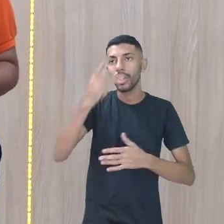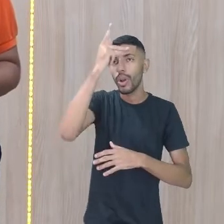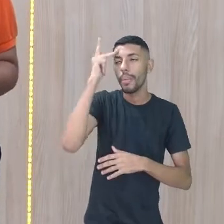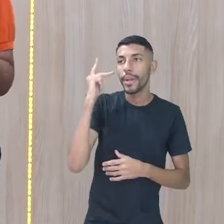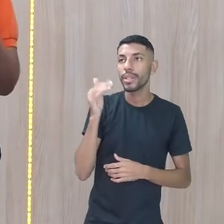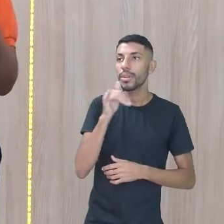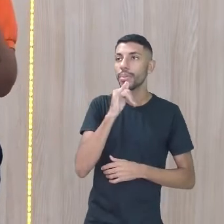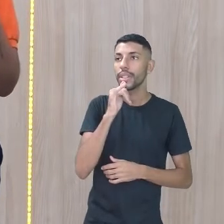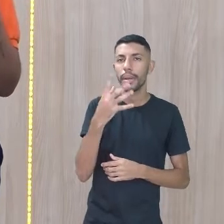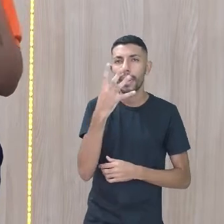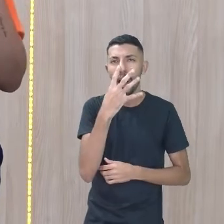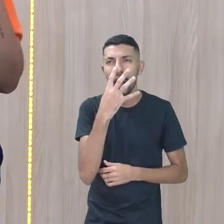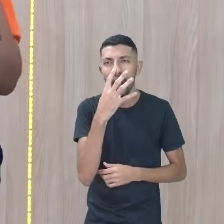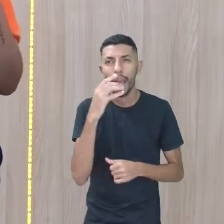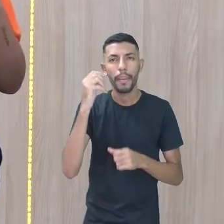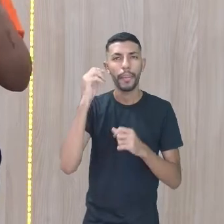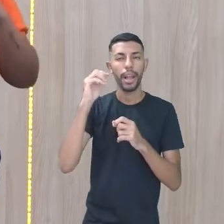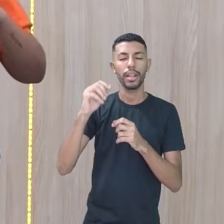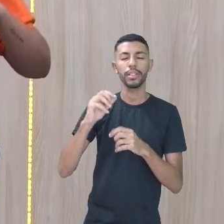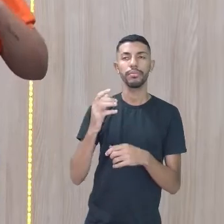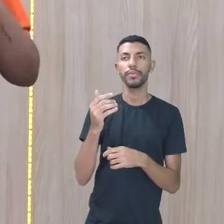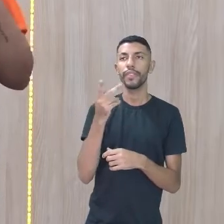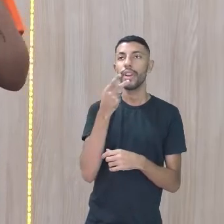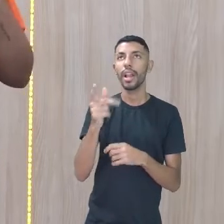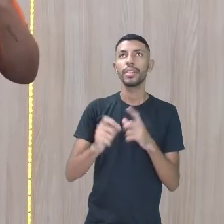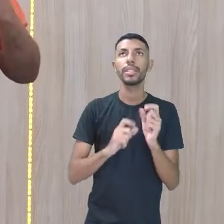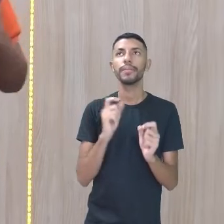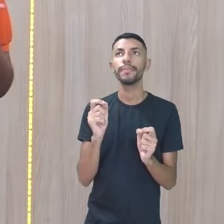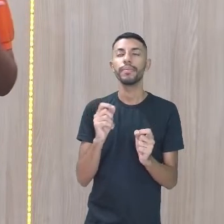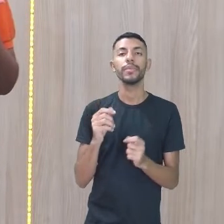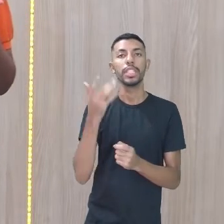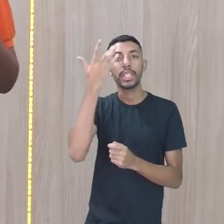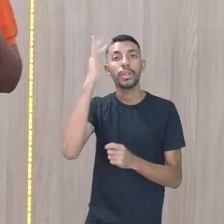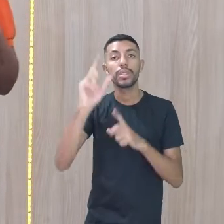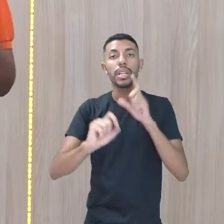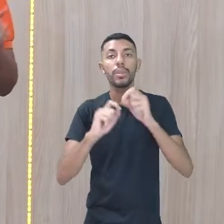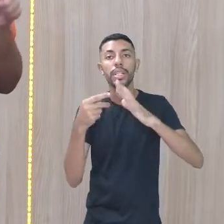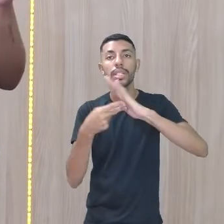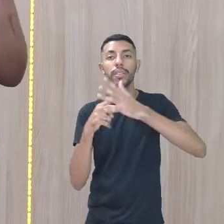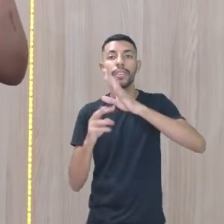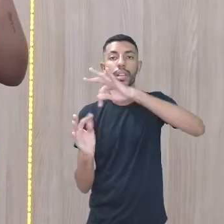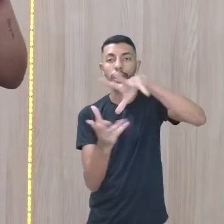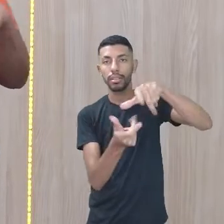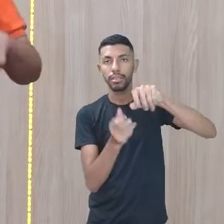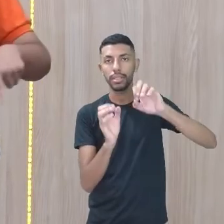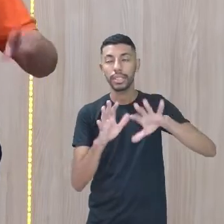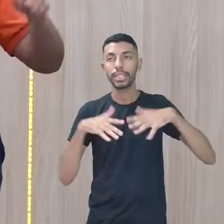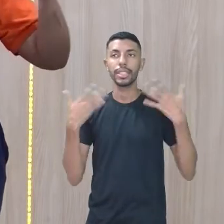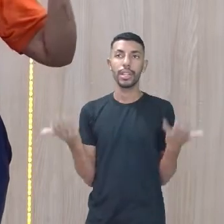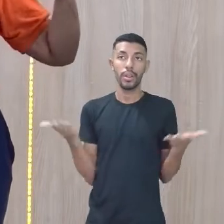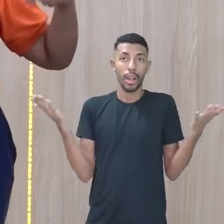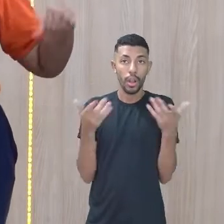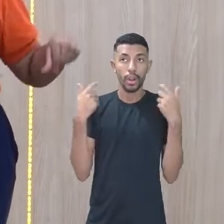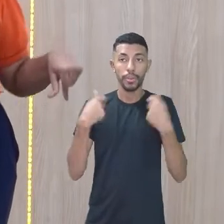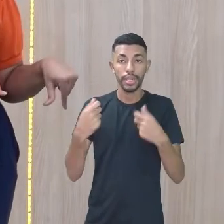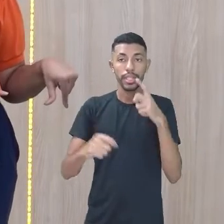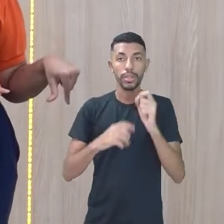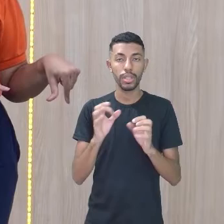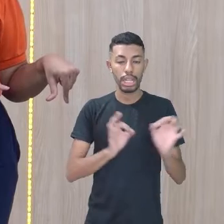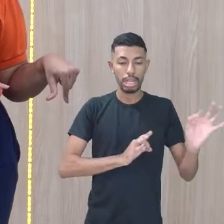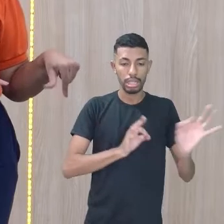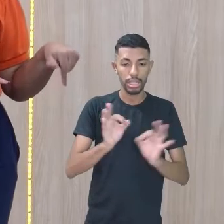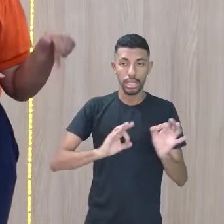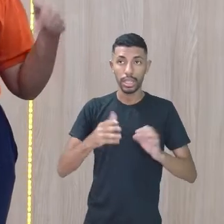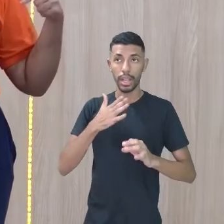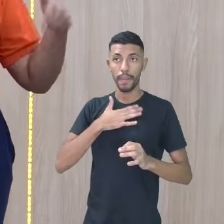planeta. Então, agora eu preciso reorganizar a minha fala para que eu consiga explicar primeiro o que é